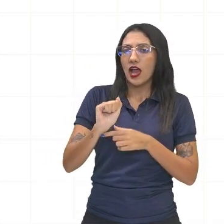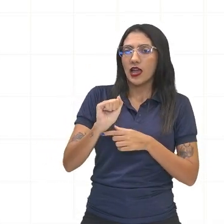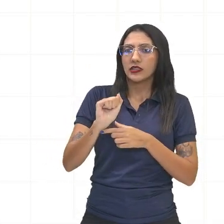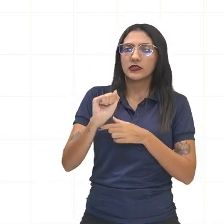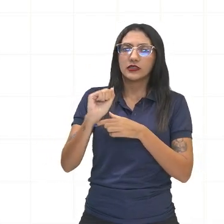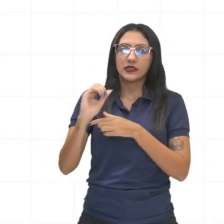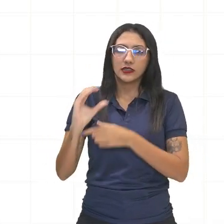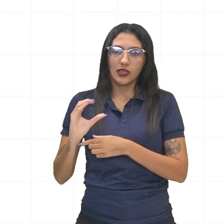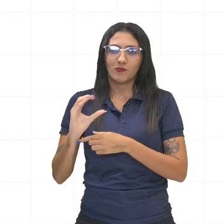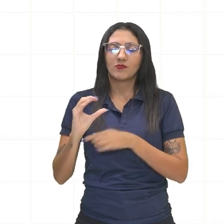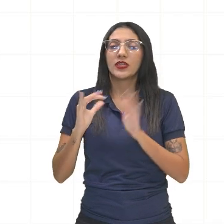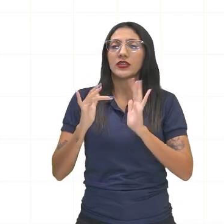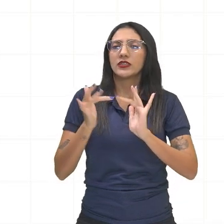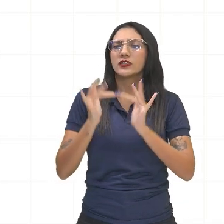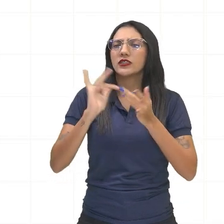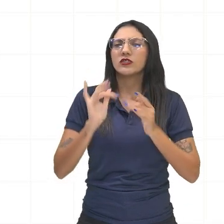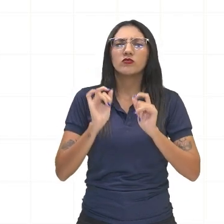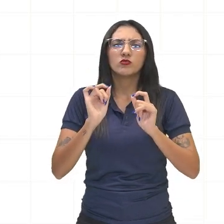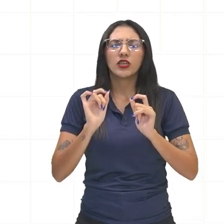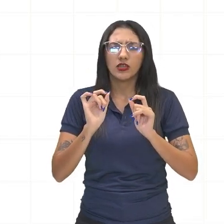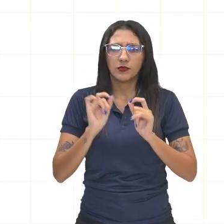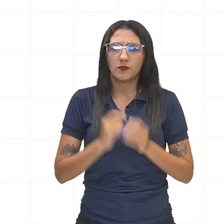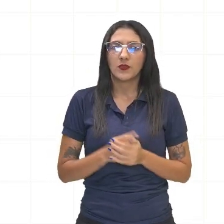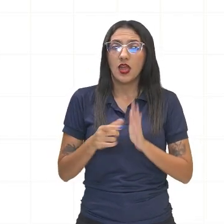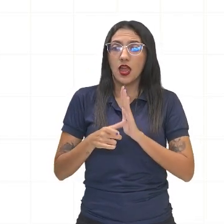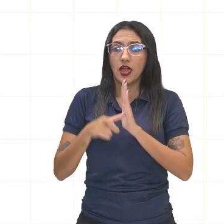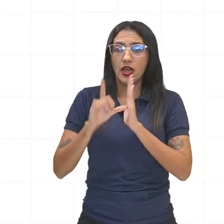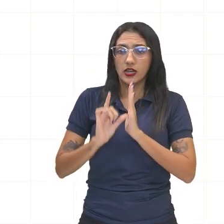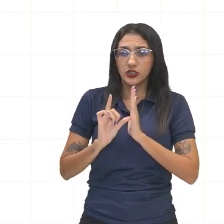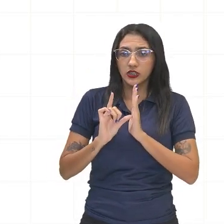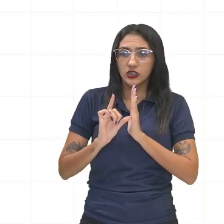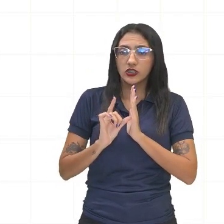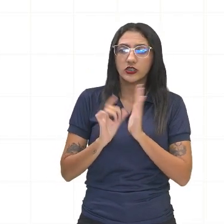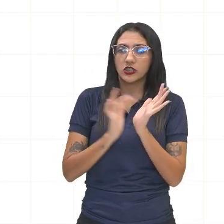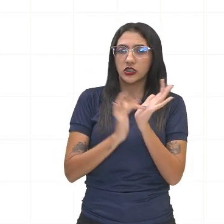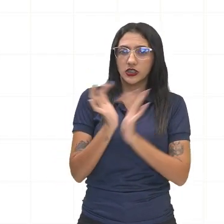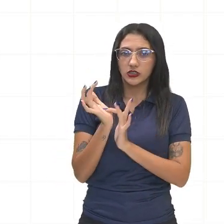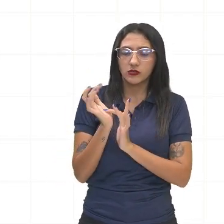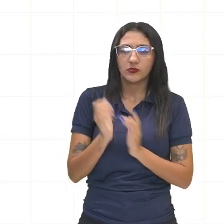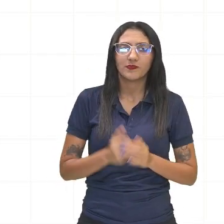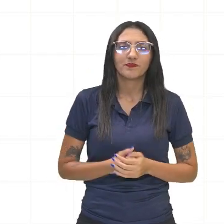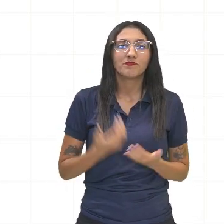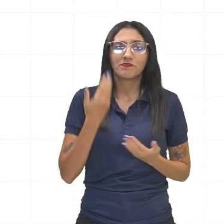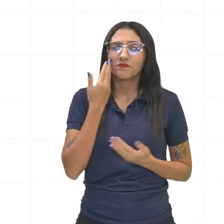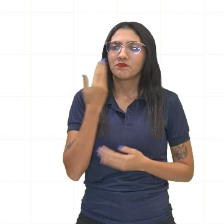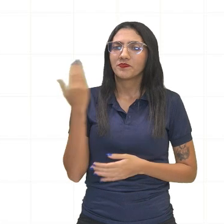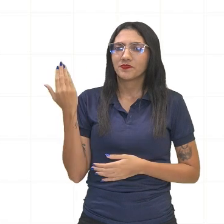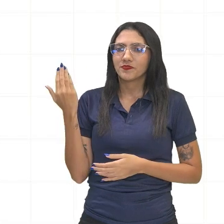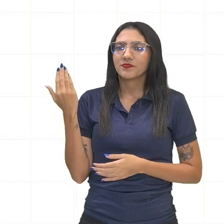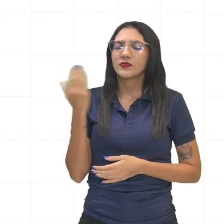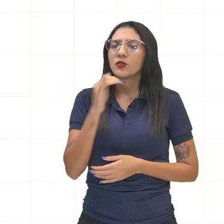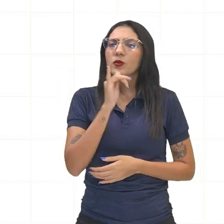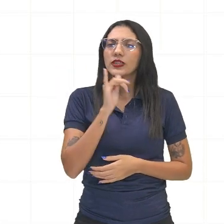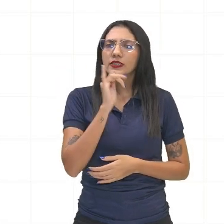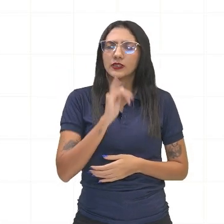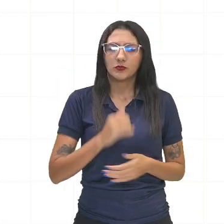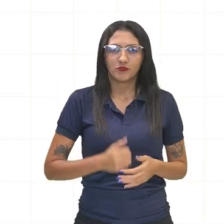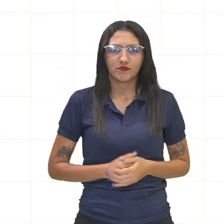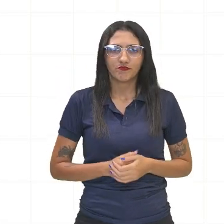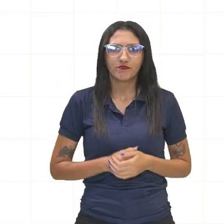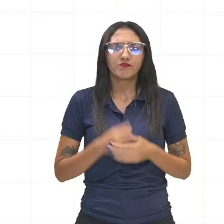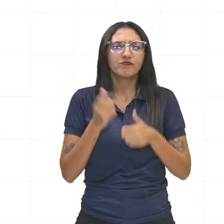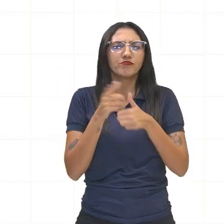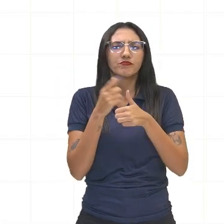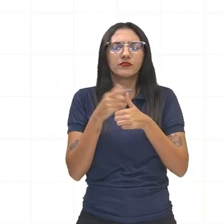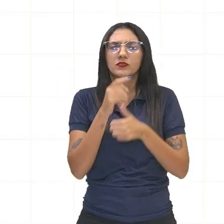AC, tá? Que significa, então, antes de Cristo. E aí, alguns exemplos, então, para vocês. Por exemplo, quando eu